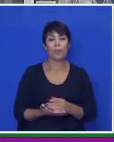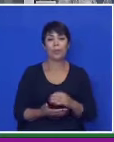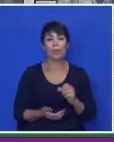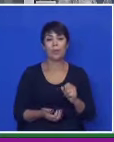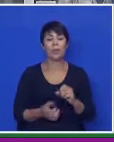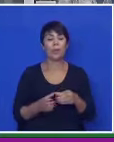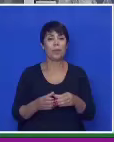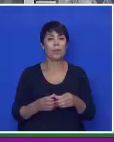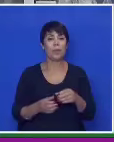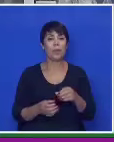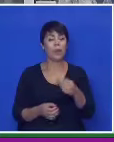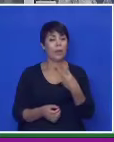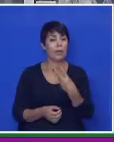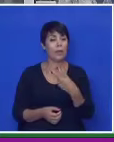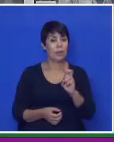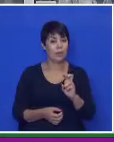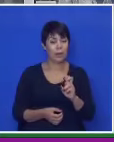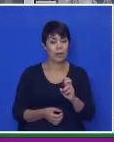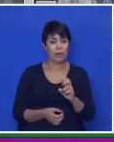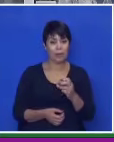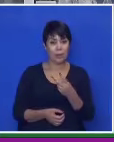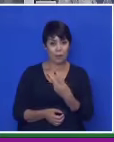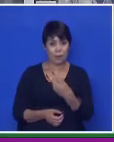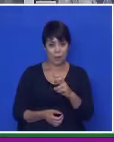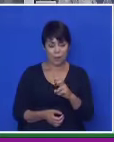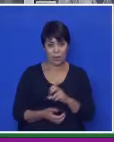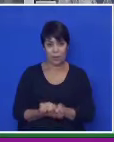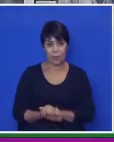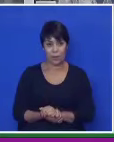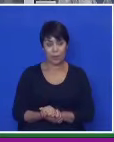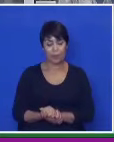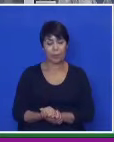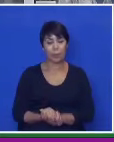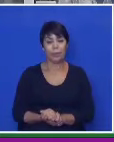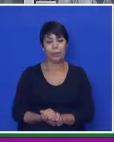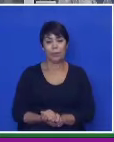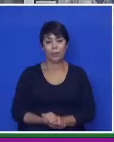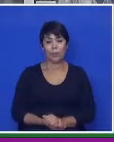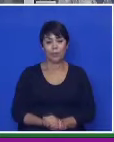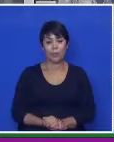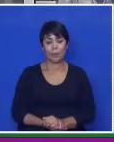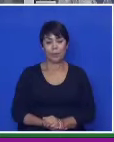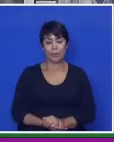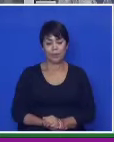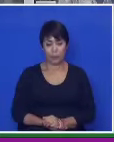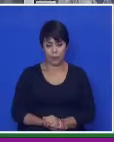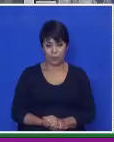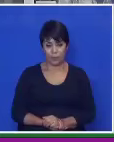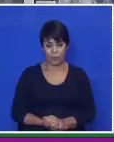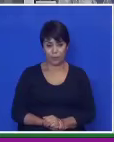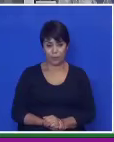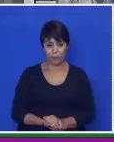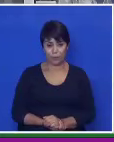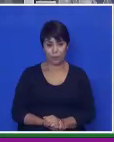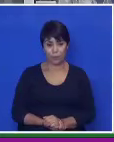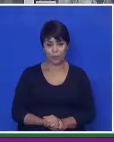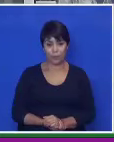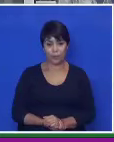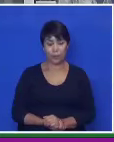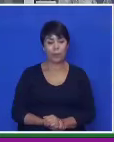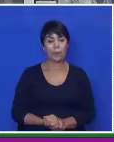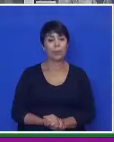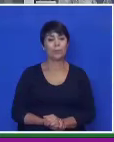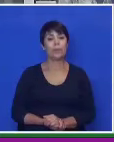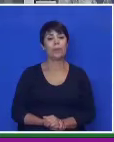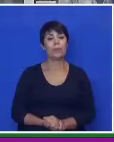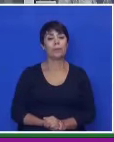azul número 25. Azul 25. Quina, foi o primeiro sorteio da noite, já com todos os procedimentos concluídos.